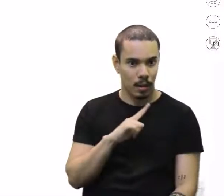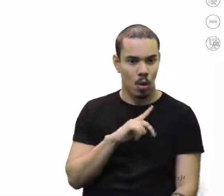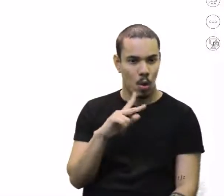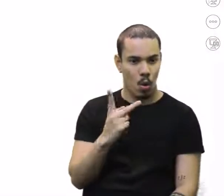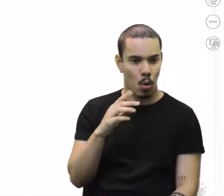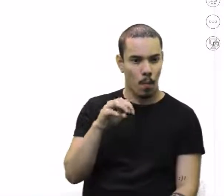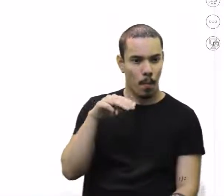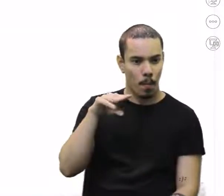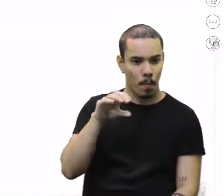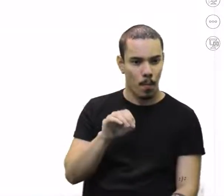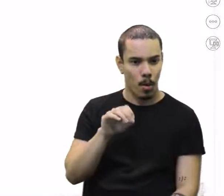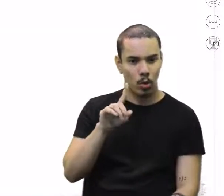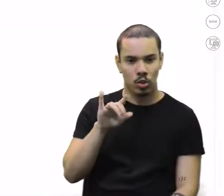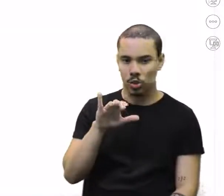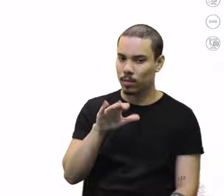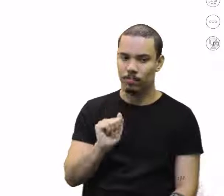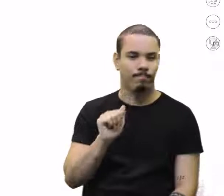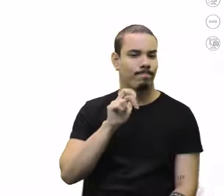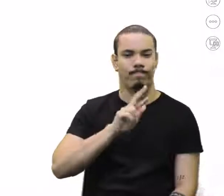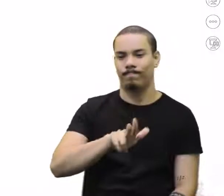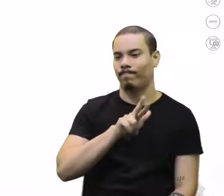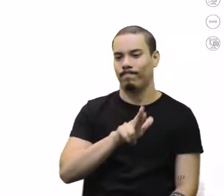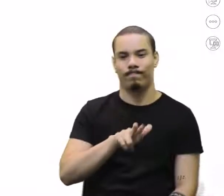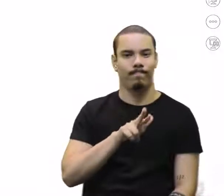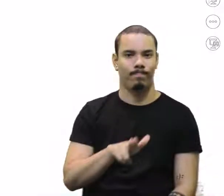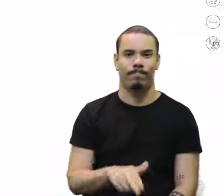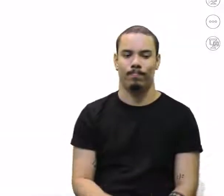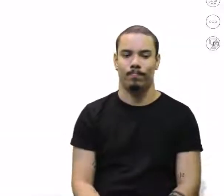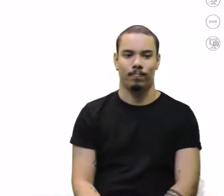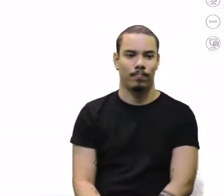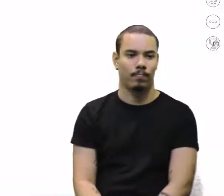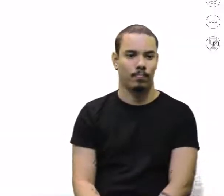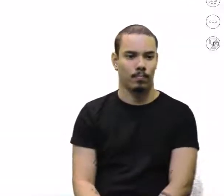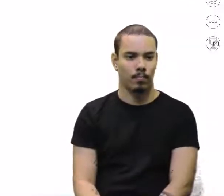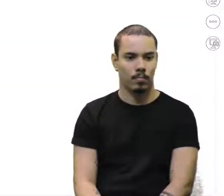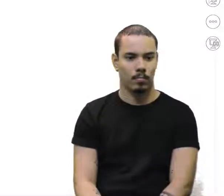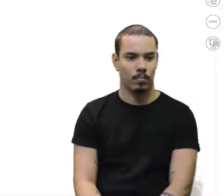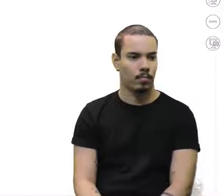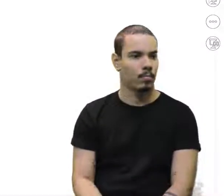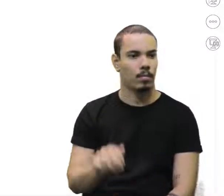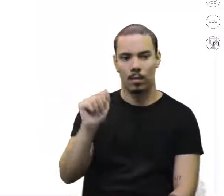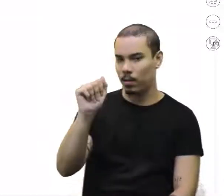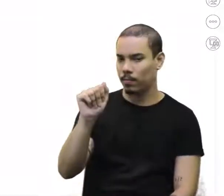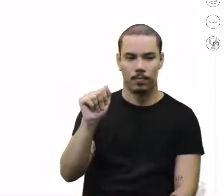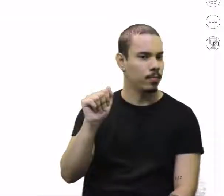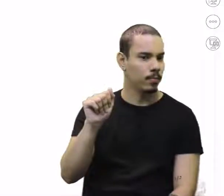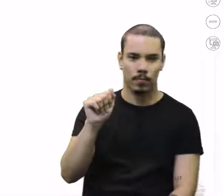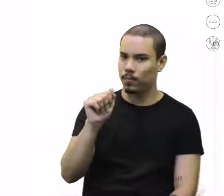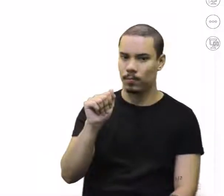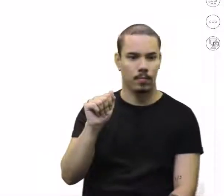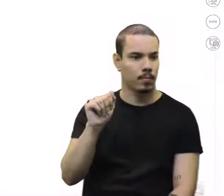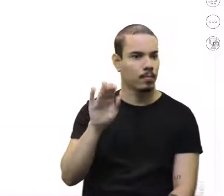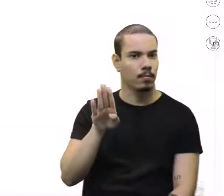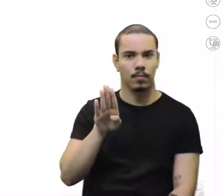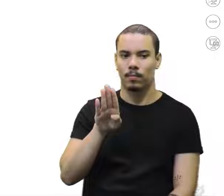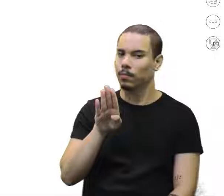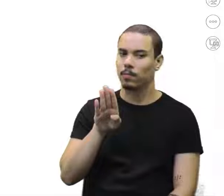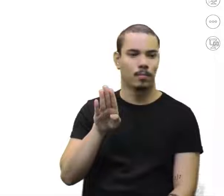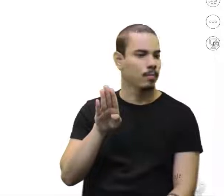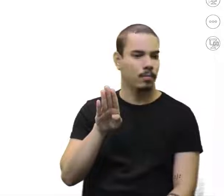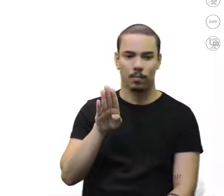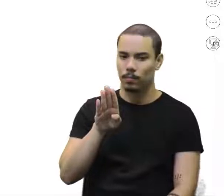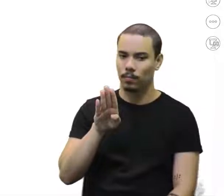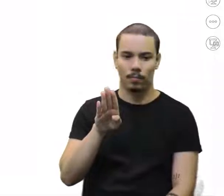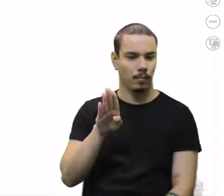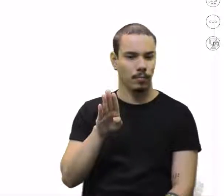apresentar a opção homogênea, você pode desclassificar e considerar errada. Então, letra A está fora, letra